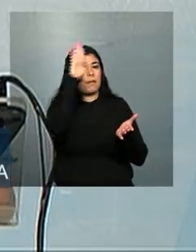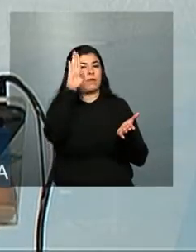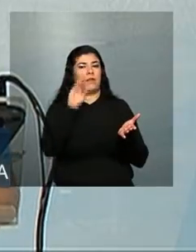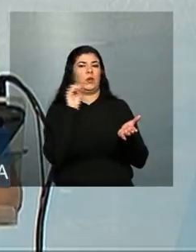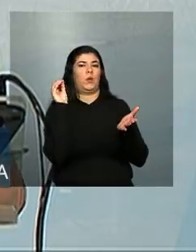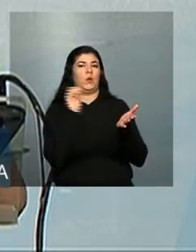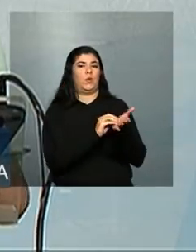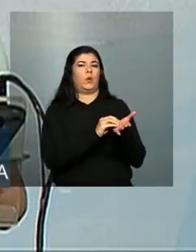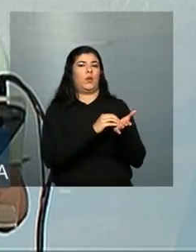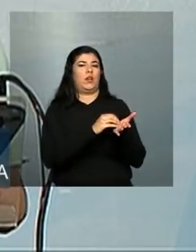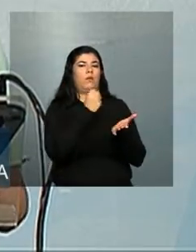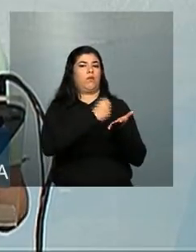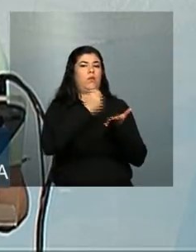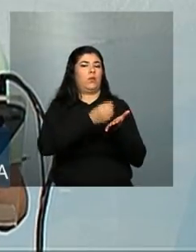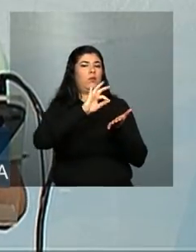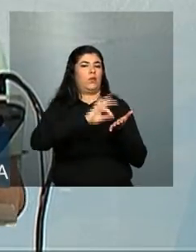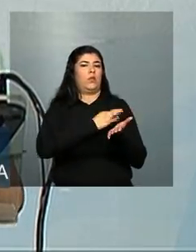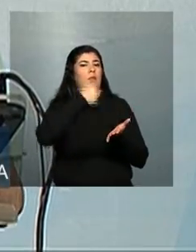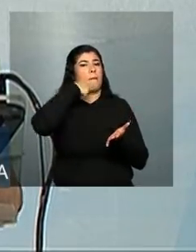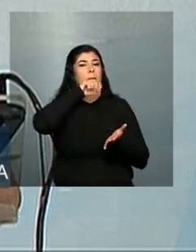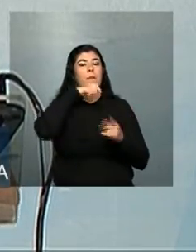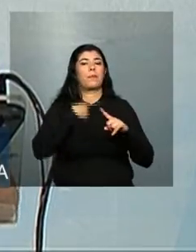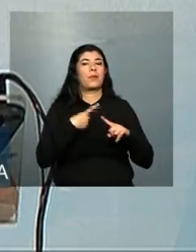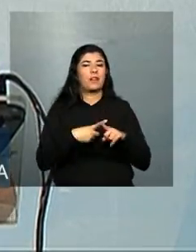Preferencialmente. Porque